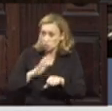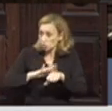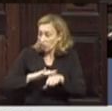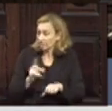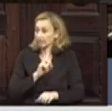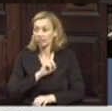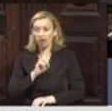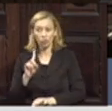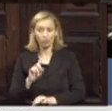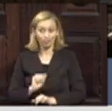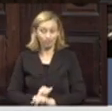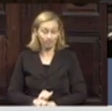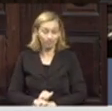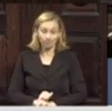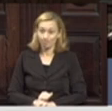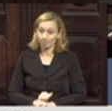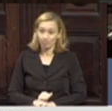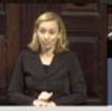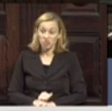risco que está correndo.